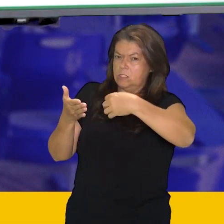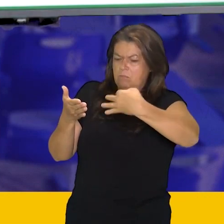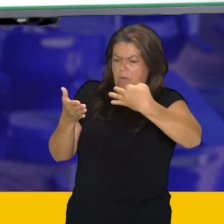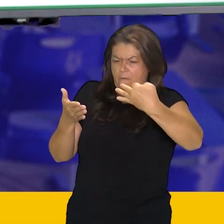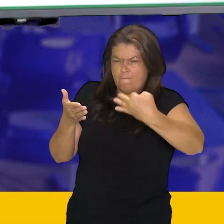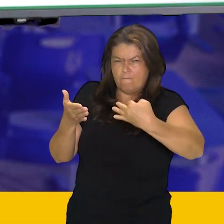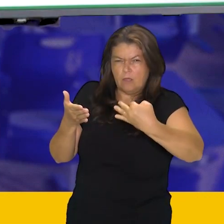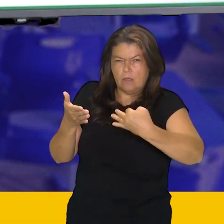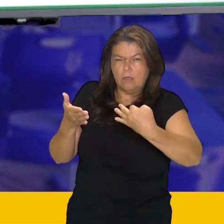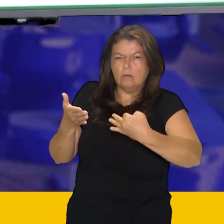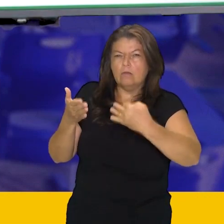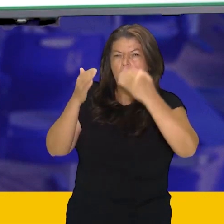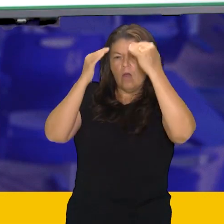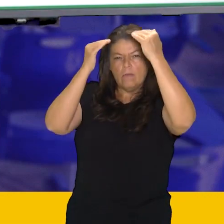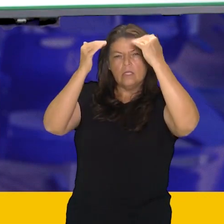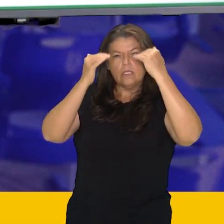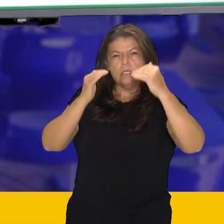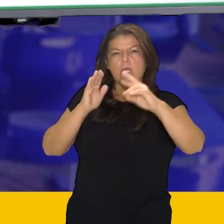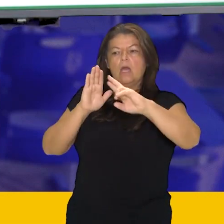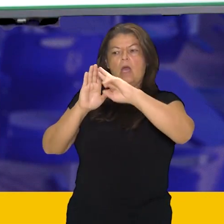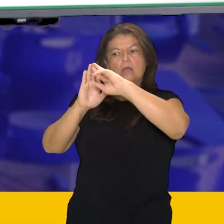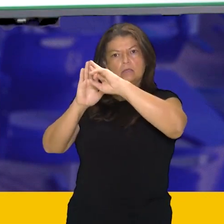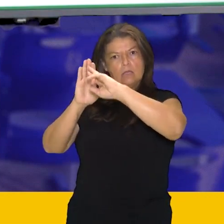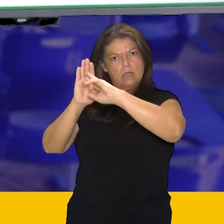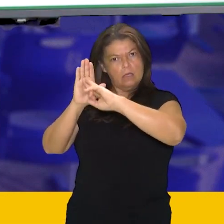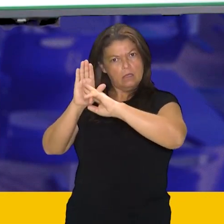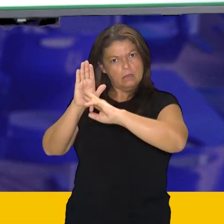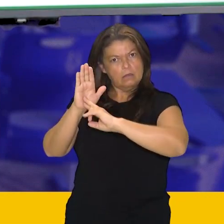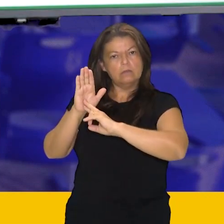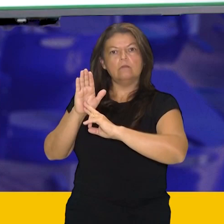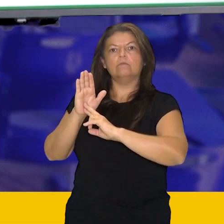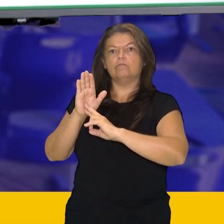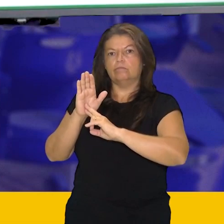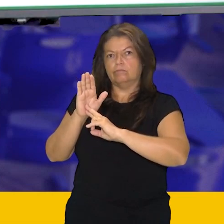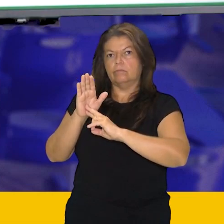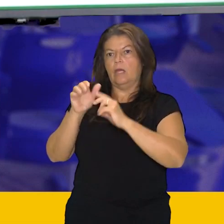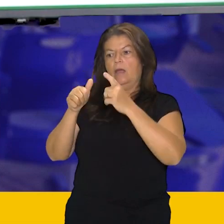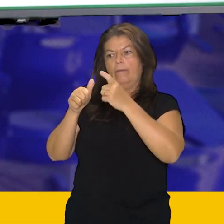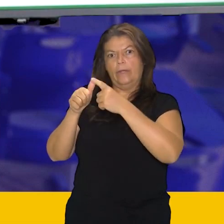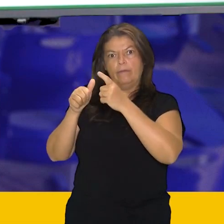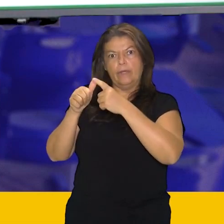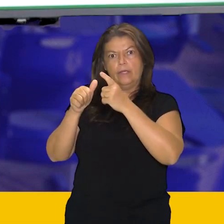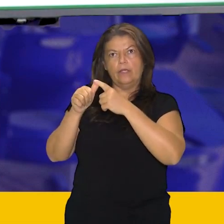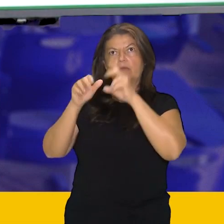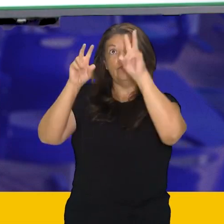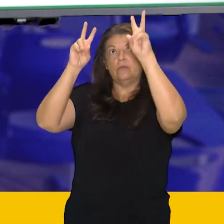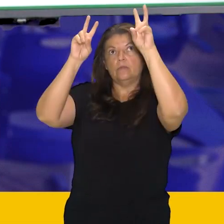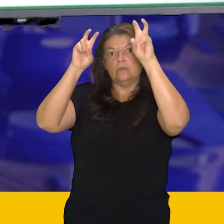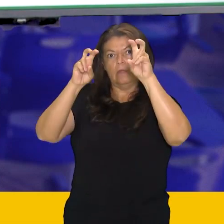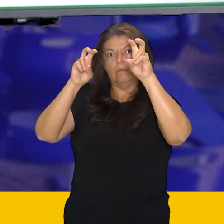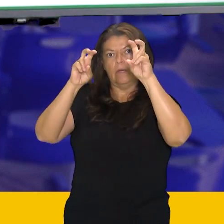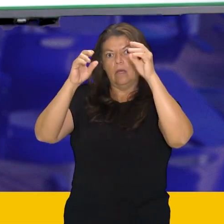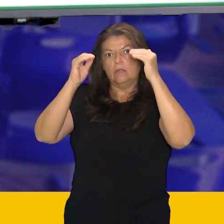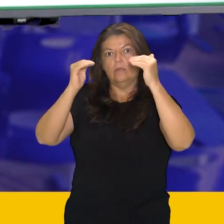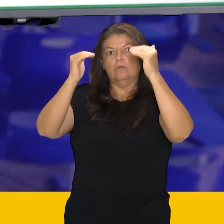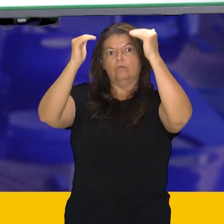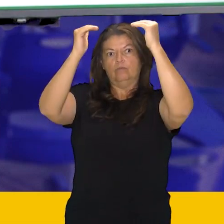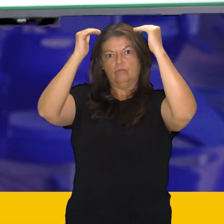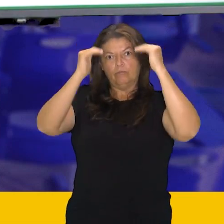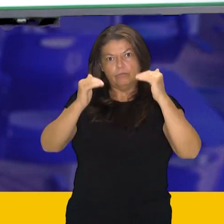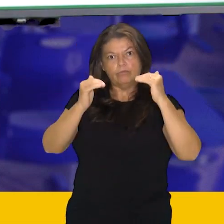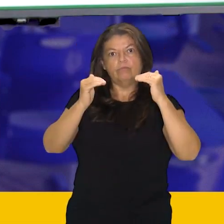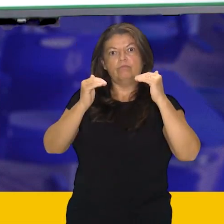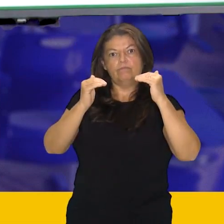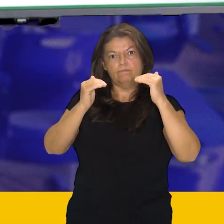isso aí é preciso, isso é essencial. Se os parágrafos estão bem